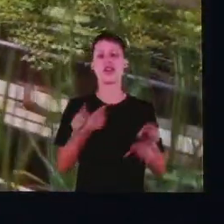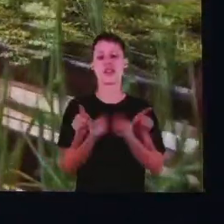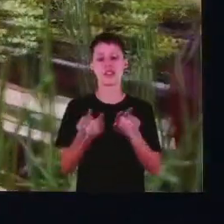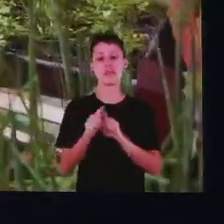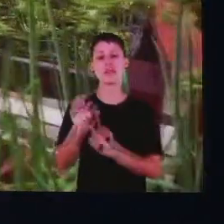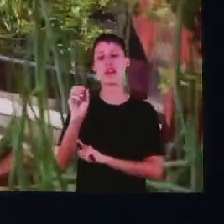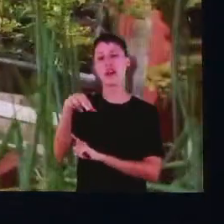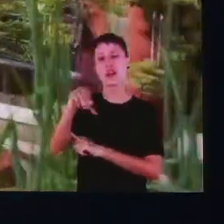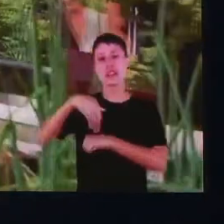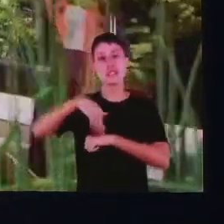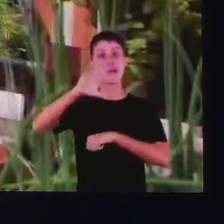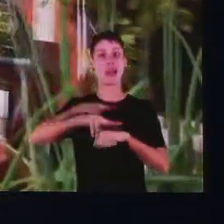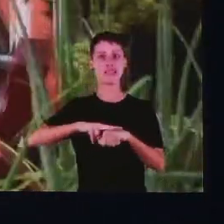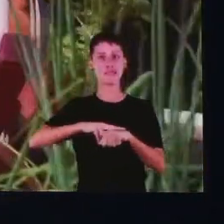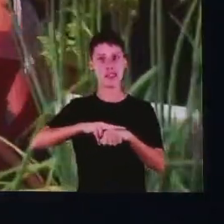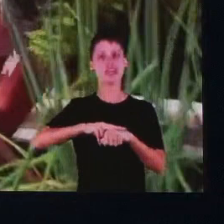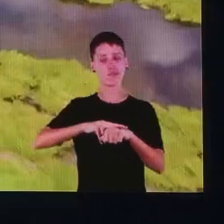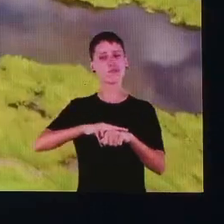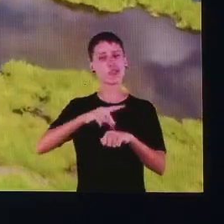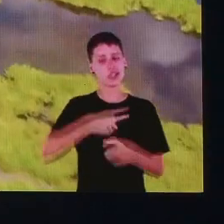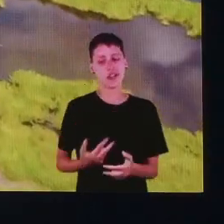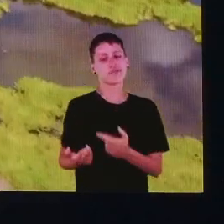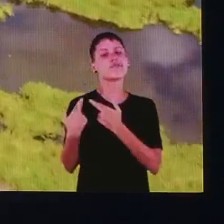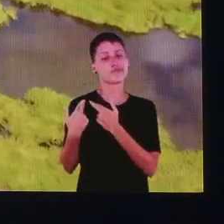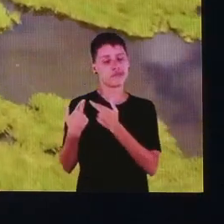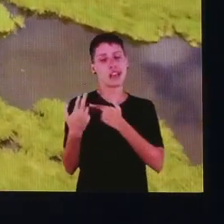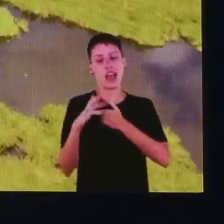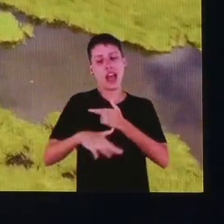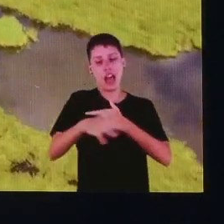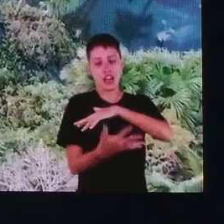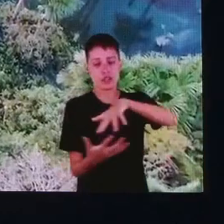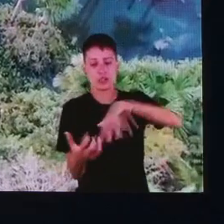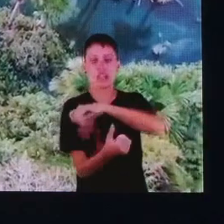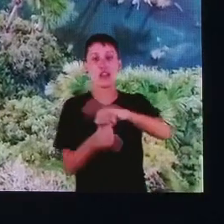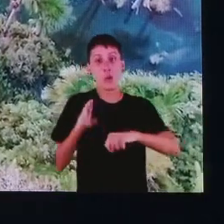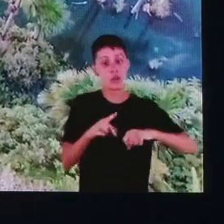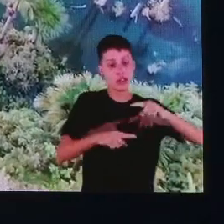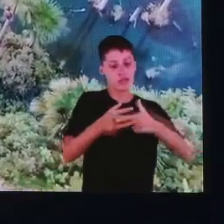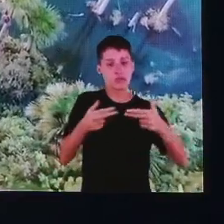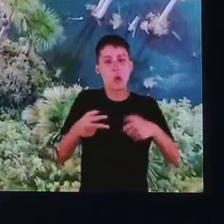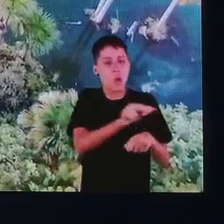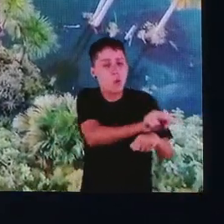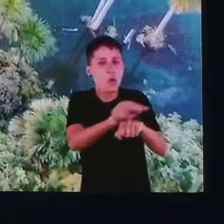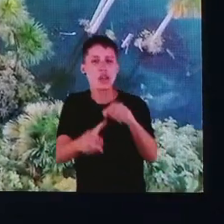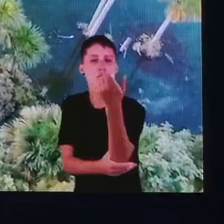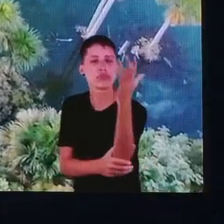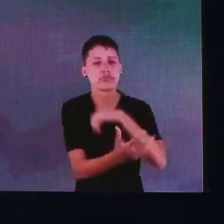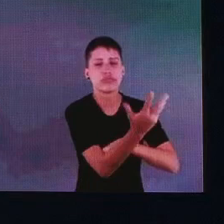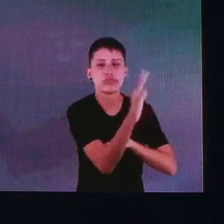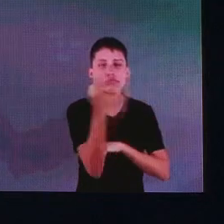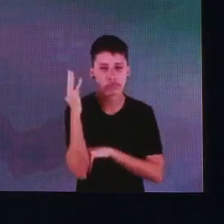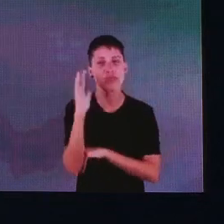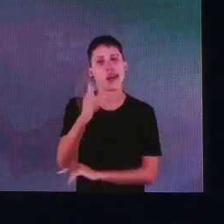somos um ONS mais verde, comprometidos com a gestão sustentável de recursos, a preservação da